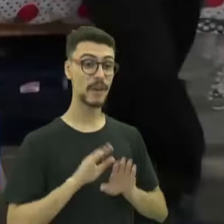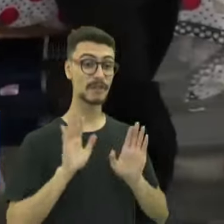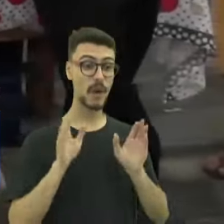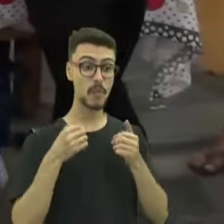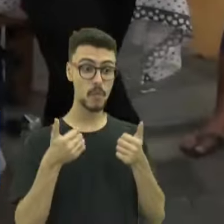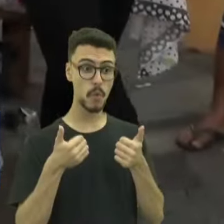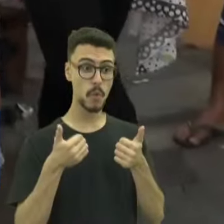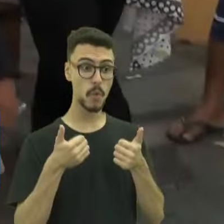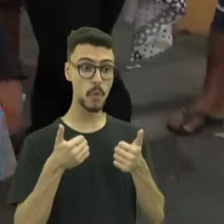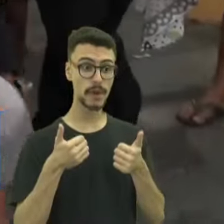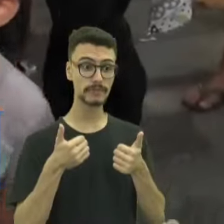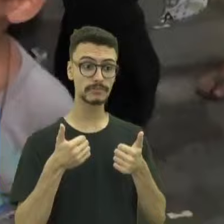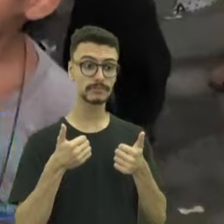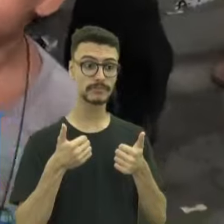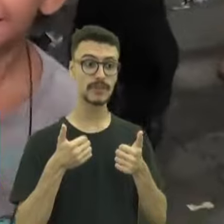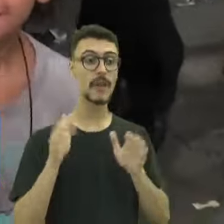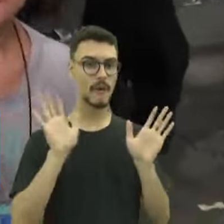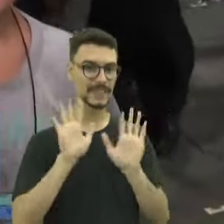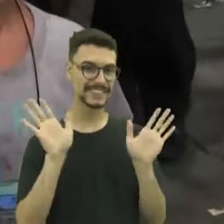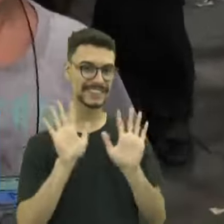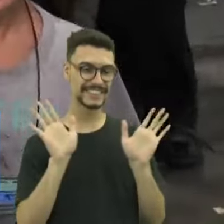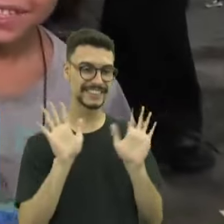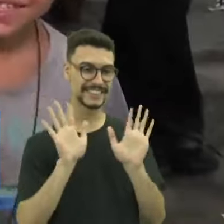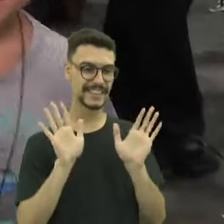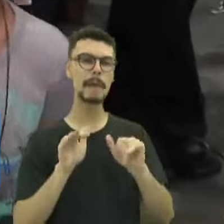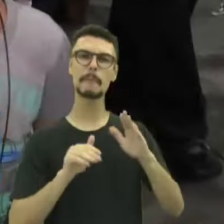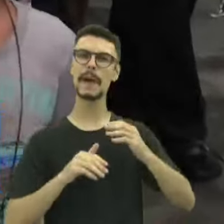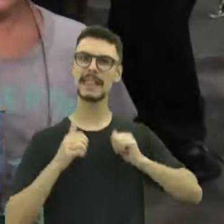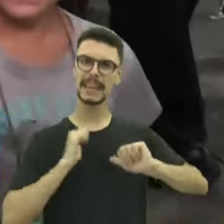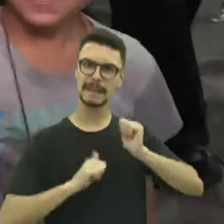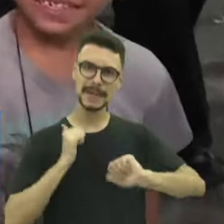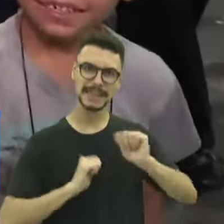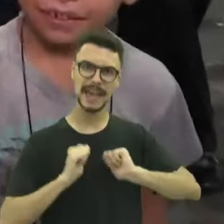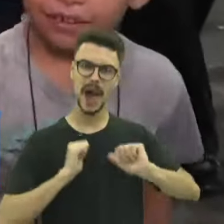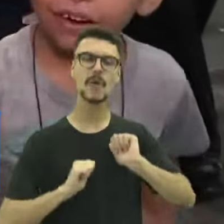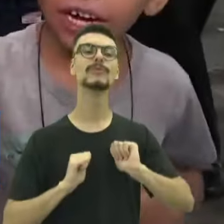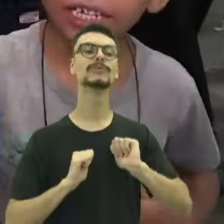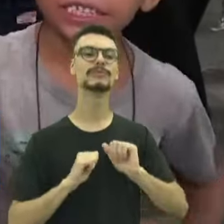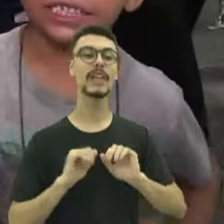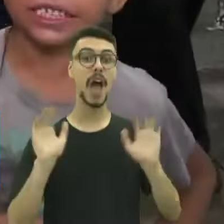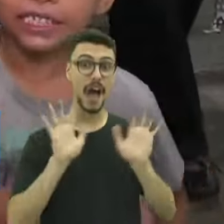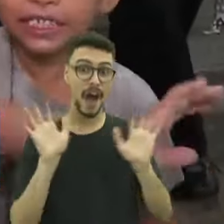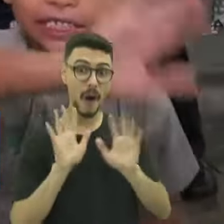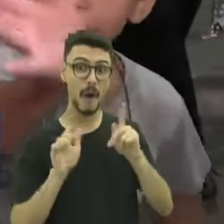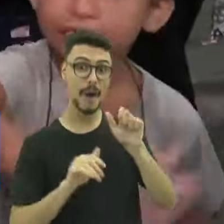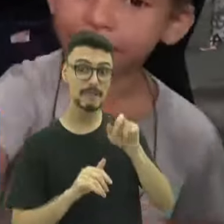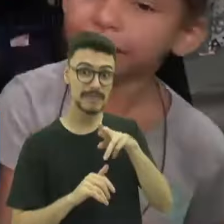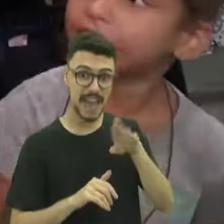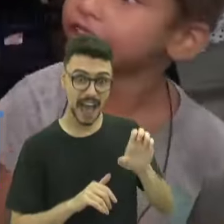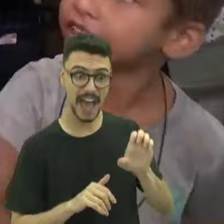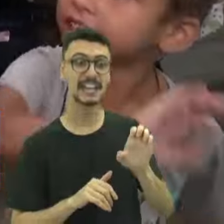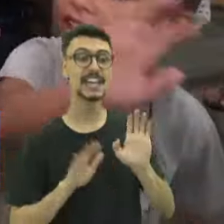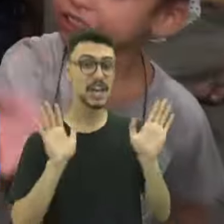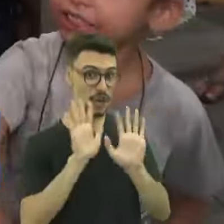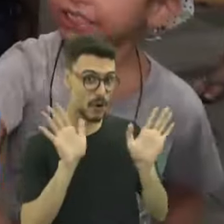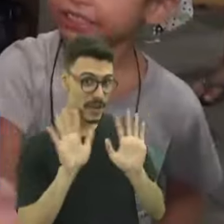Pierre, tá assistindo a gente lá. Oi! Mais animação, mais animação. Oi, Pierre! Oi!